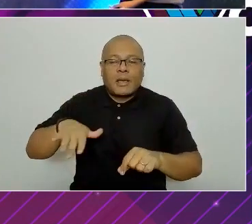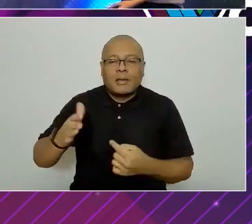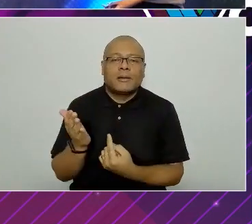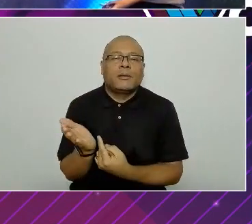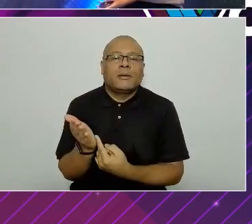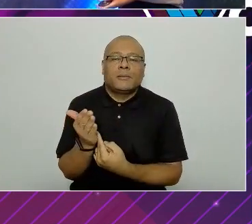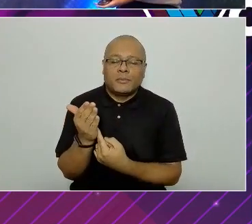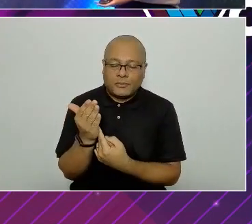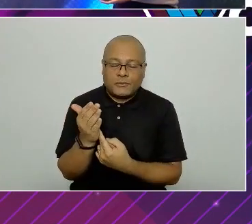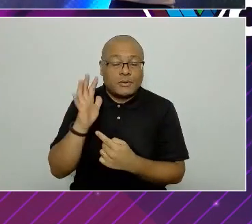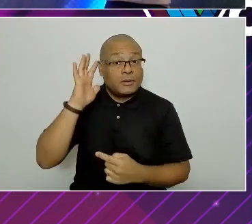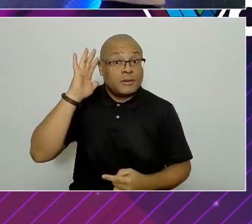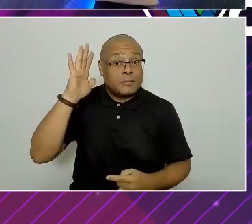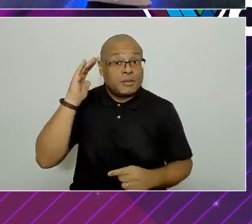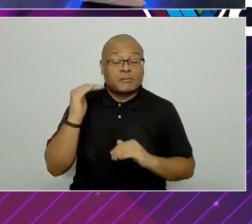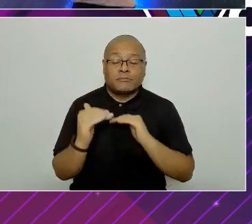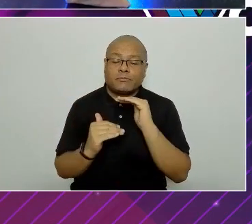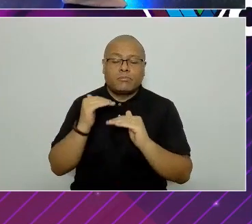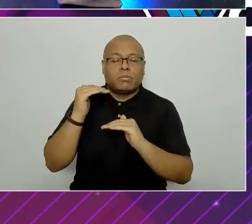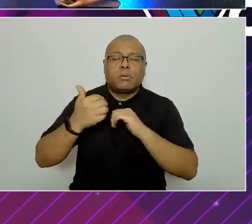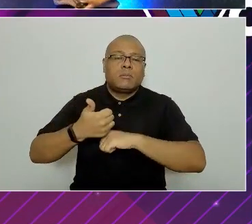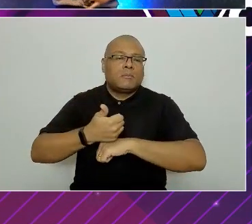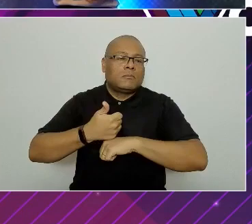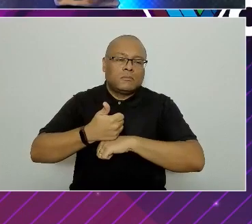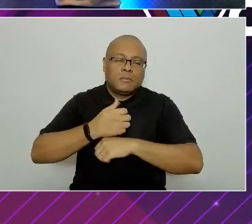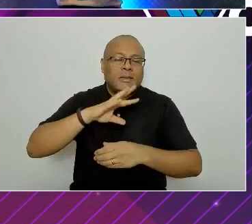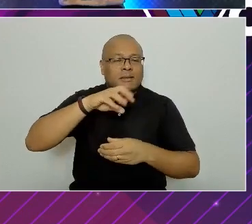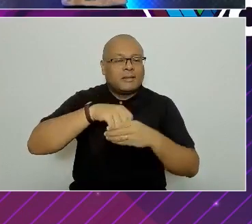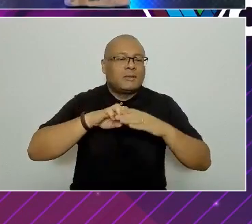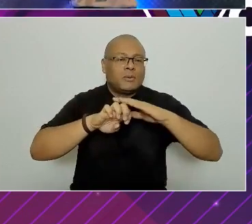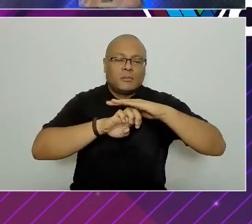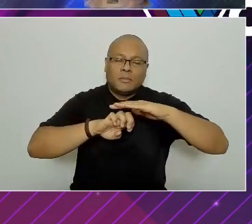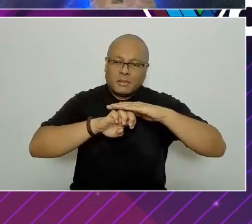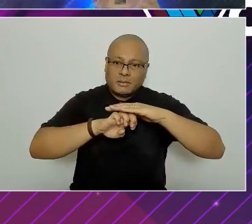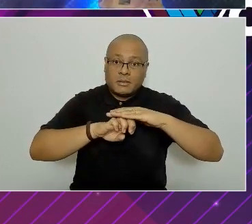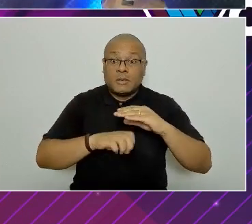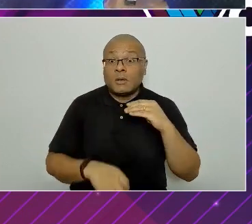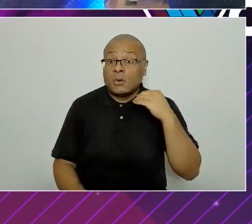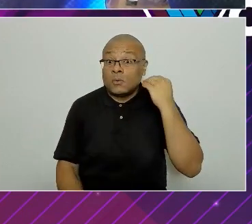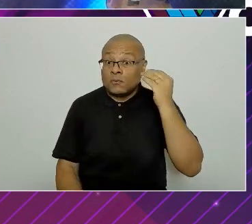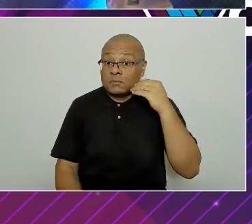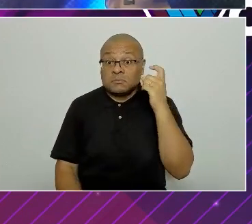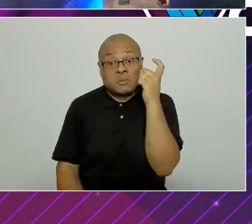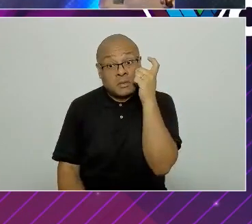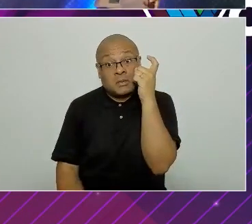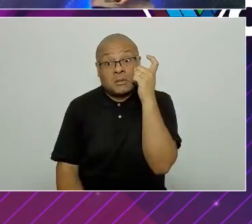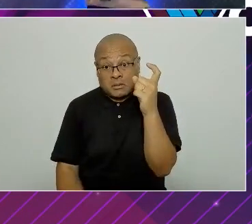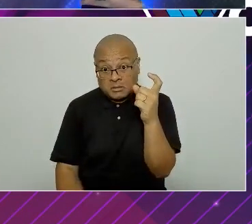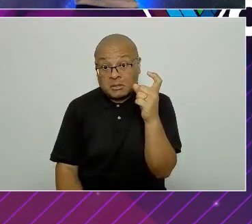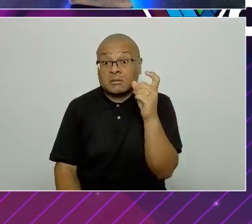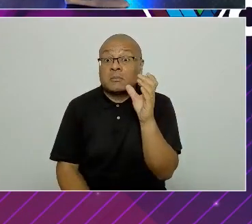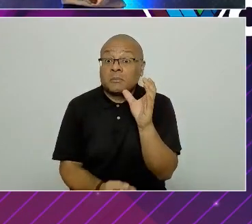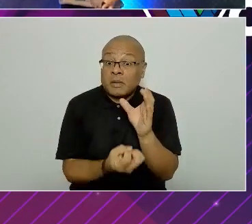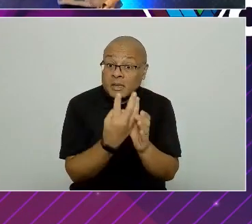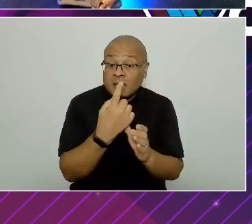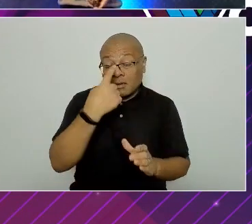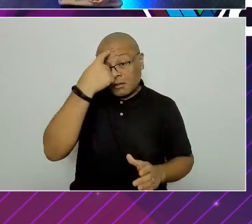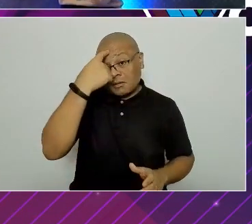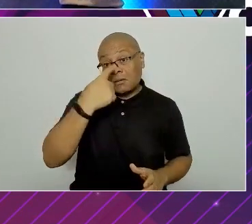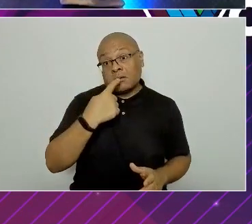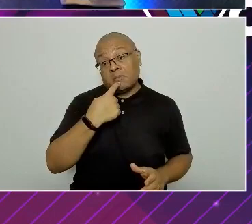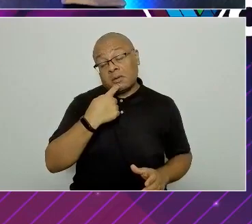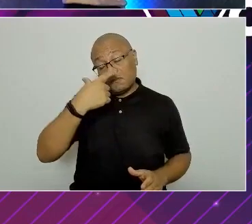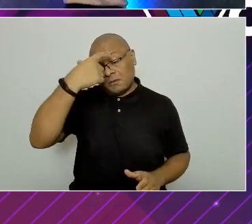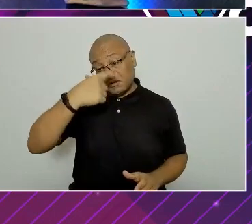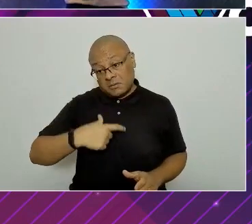e pensar no desenvolvimento desses profissionais dentro das empresas. Então, foi uma experiência muito interessante para desenvolver outras skills, né, principalmente soft